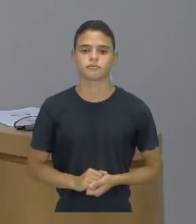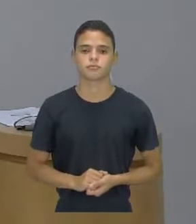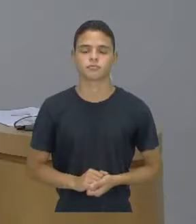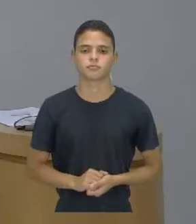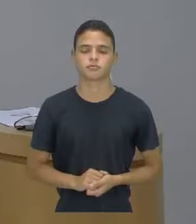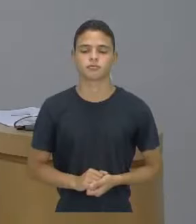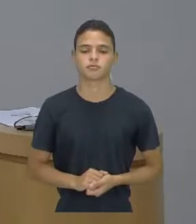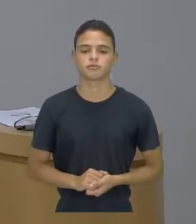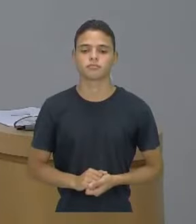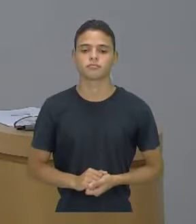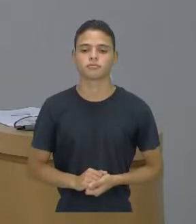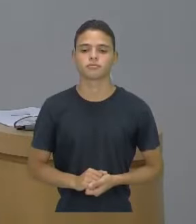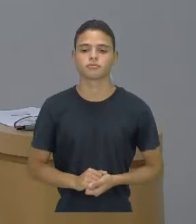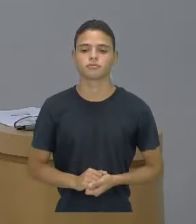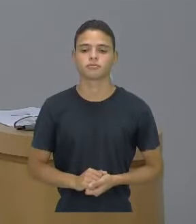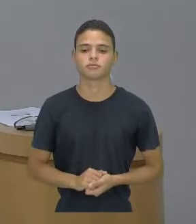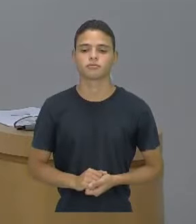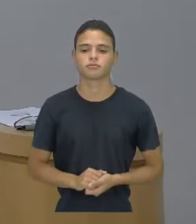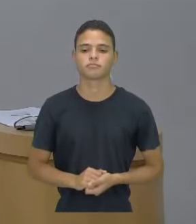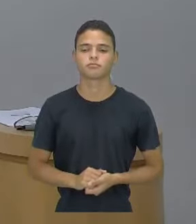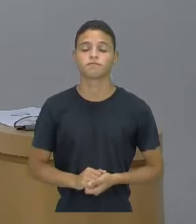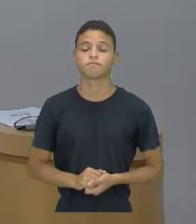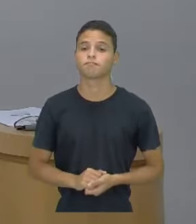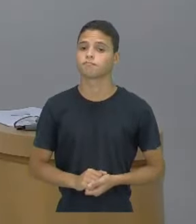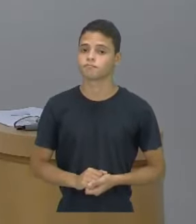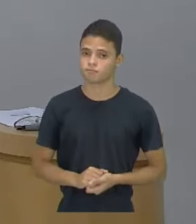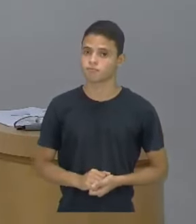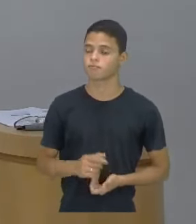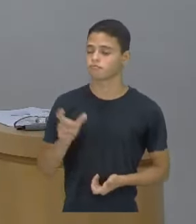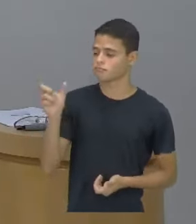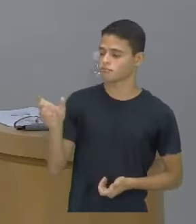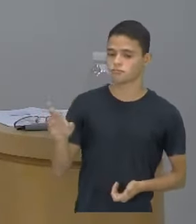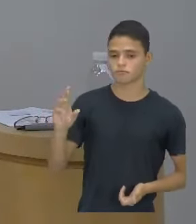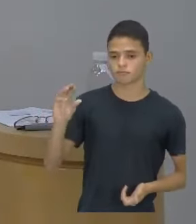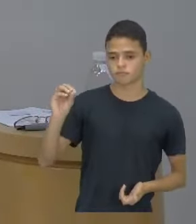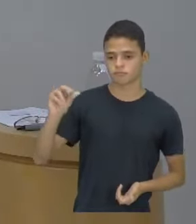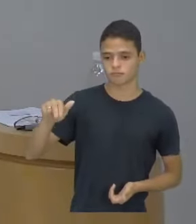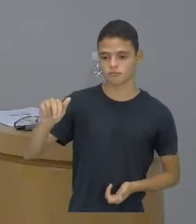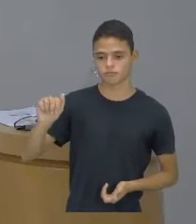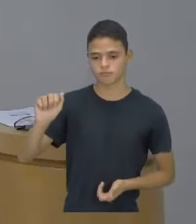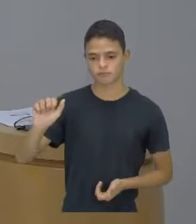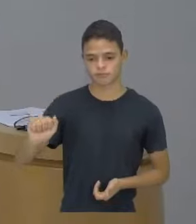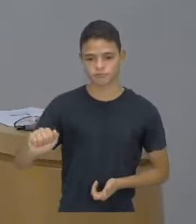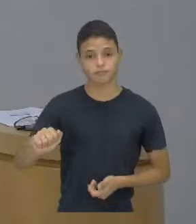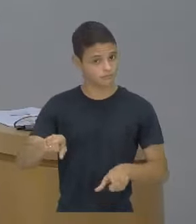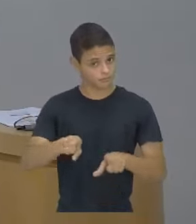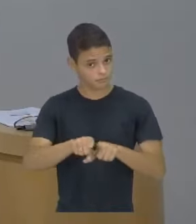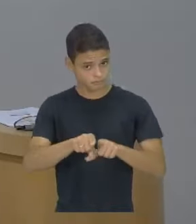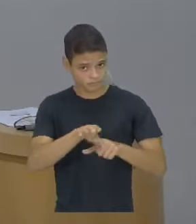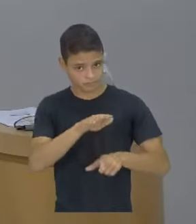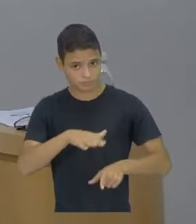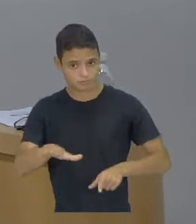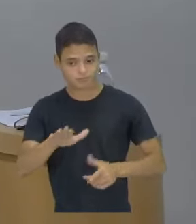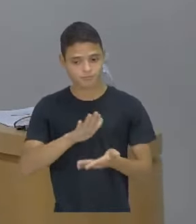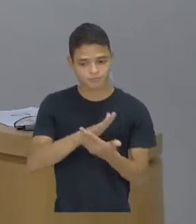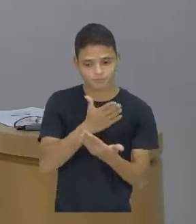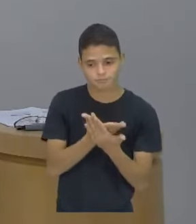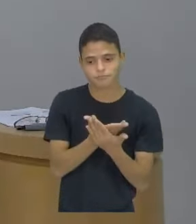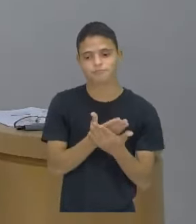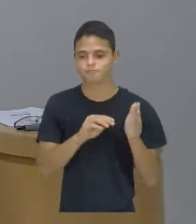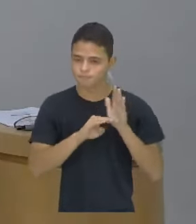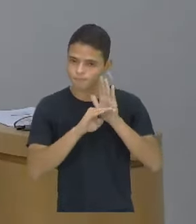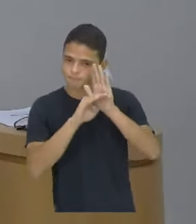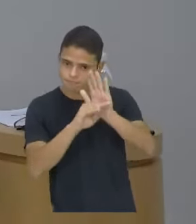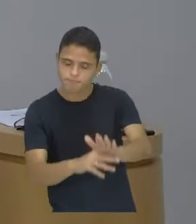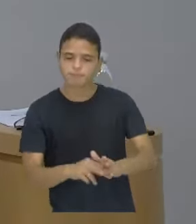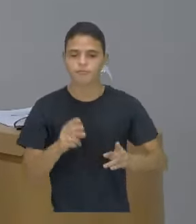us today. Então, além da Rosana, que está aqui com a gente, tem todo o pessoal do estúdio e o pessoal de Libras, que está ali sempre ajudando a